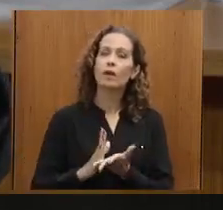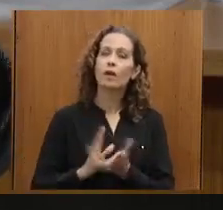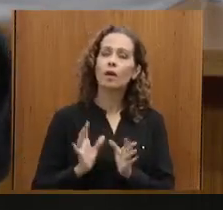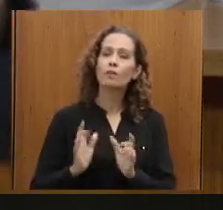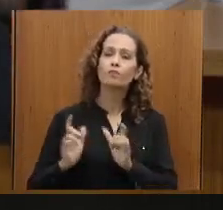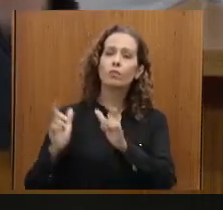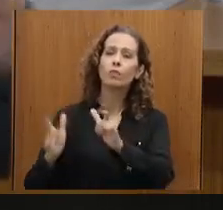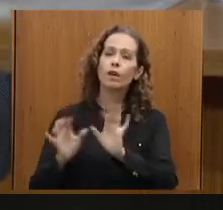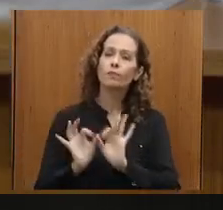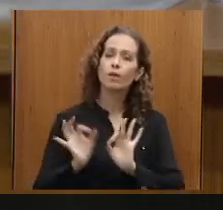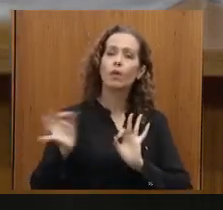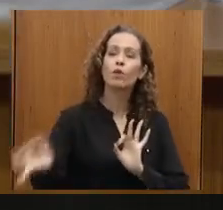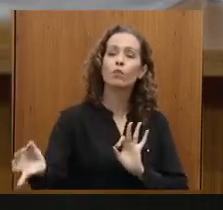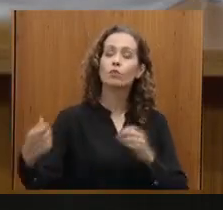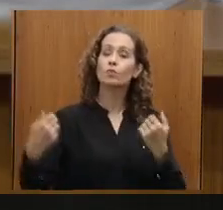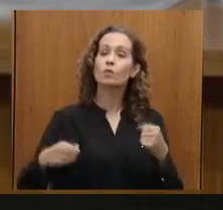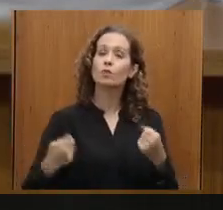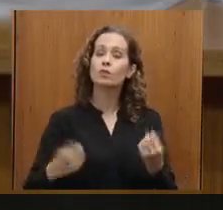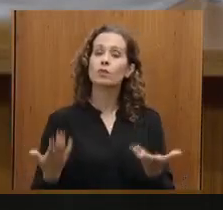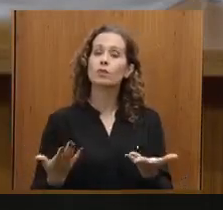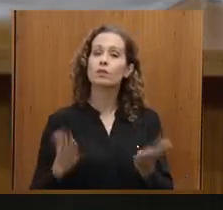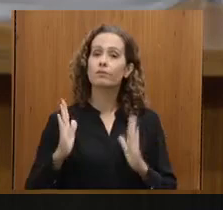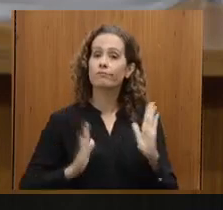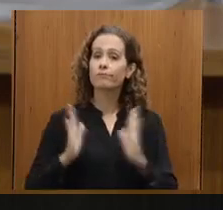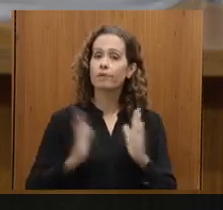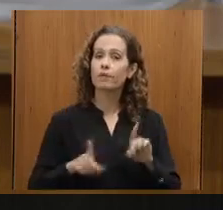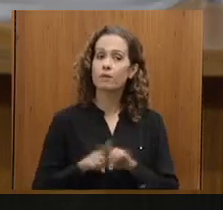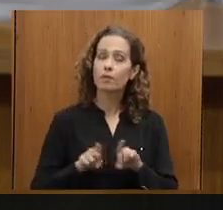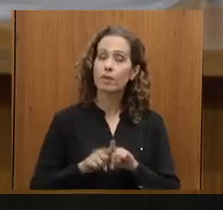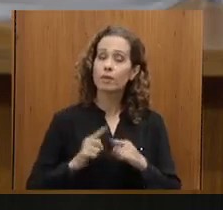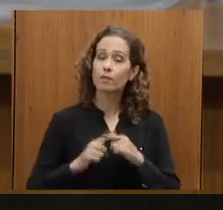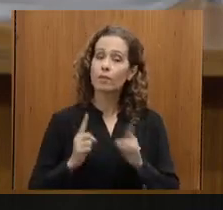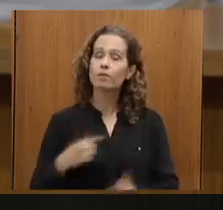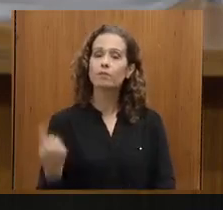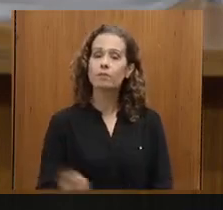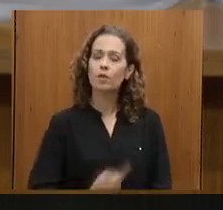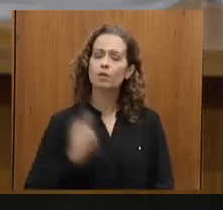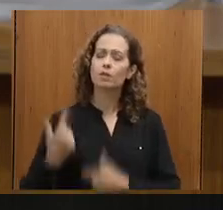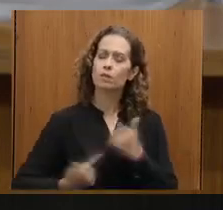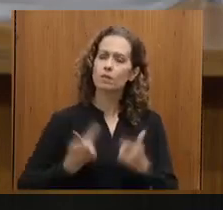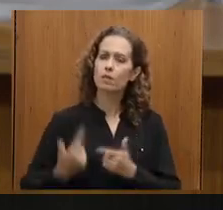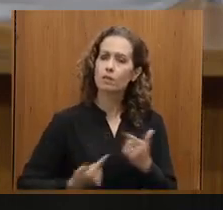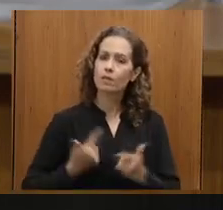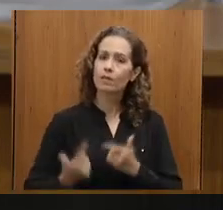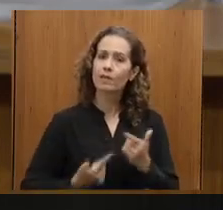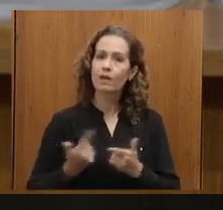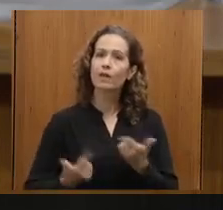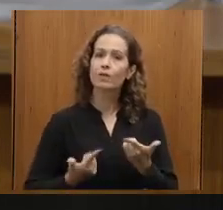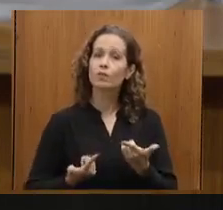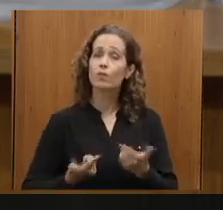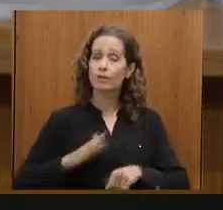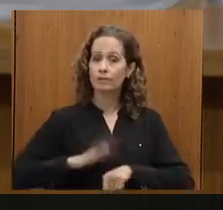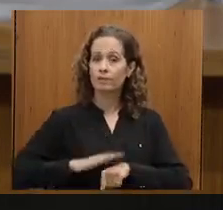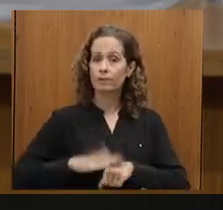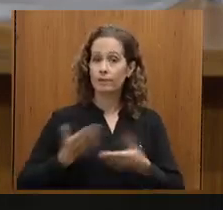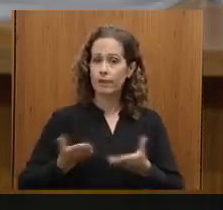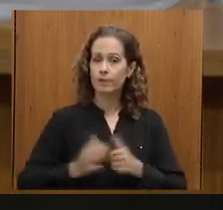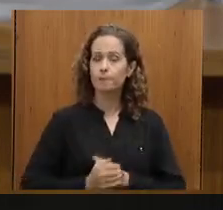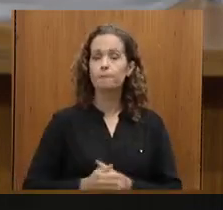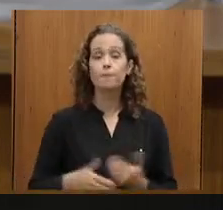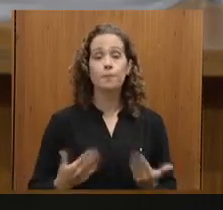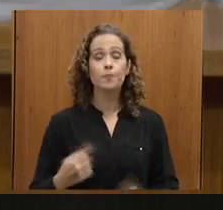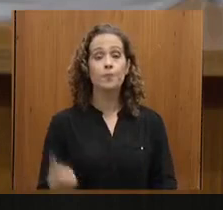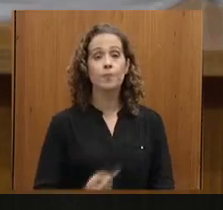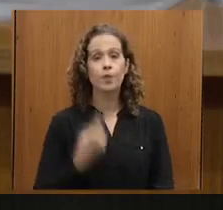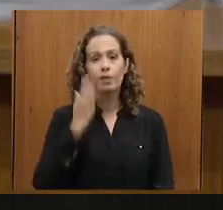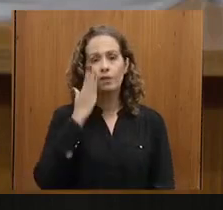vezes a gente precisa do prazo para o empenho também, mas a gente tem trabalhado para ter a plena execução. Embora a gente